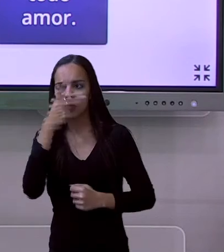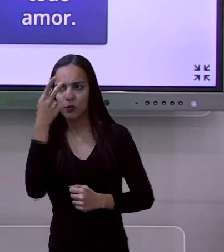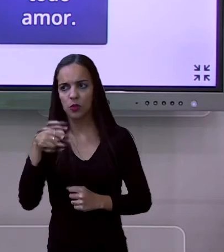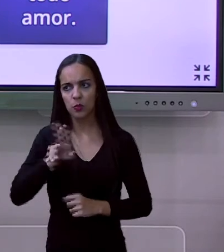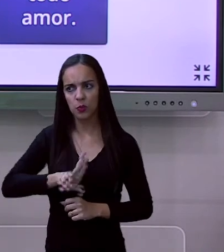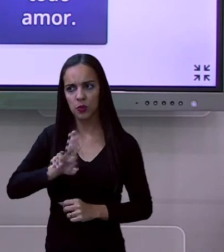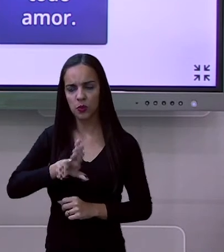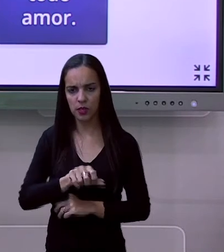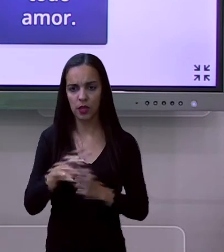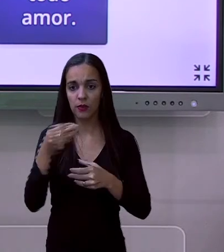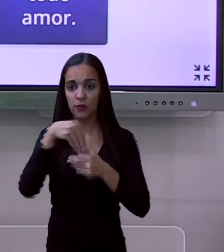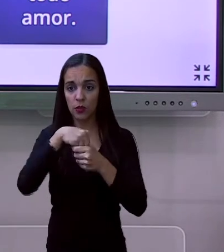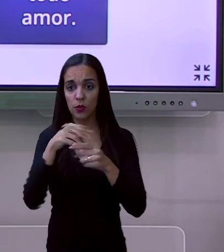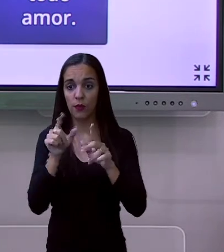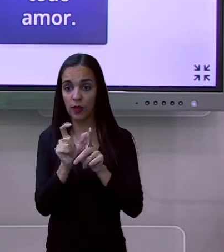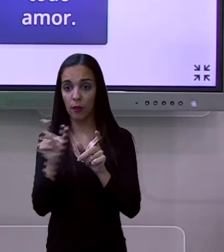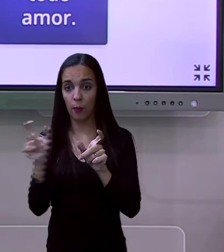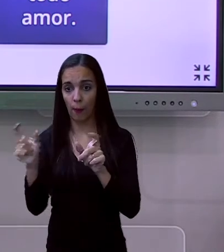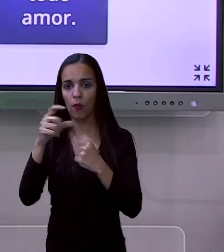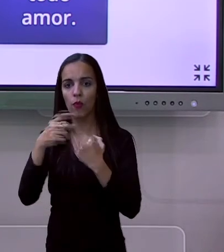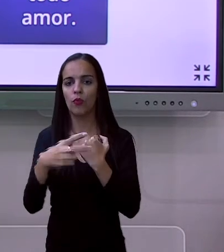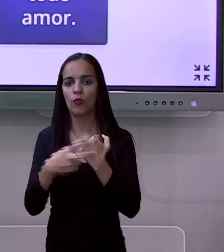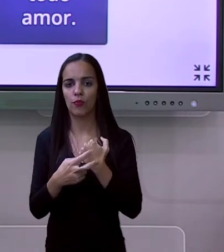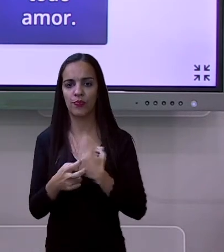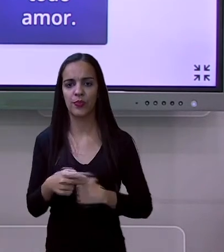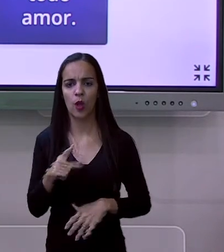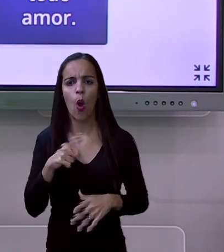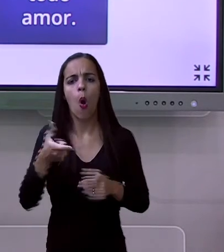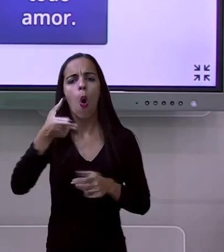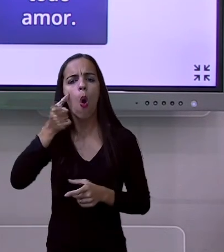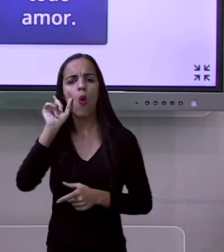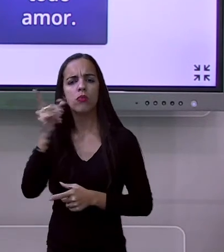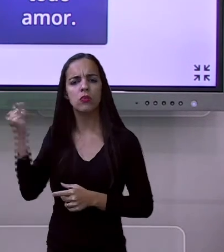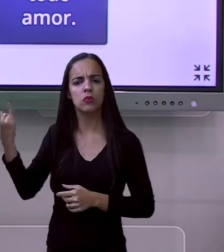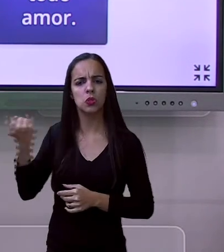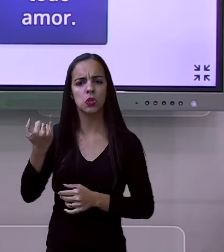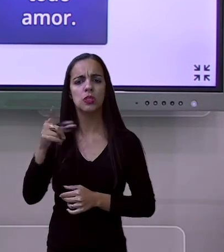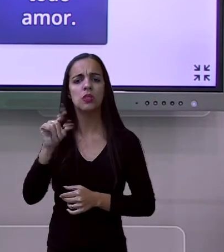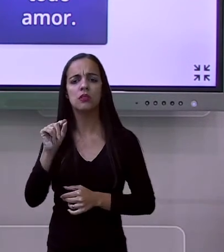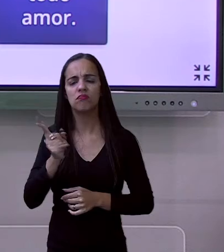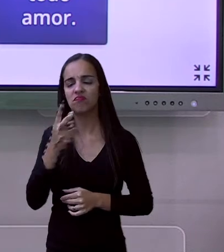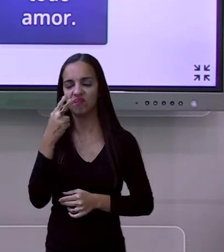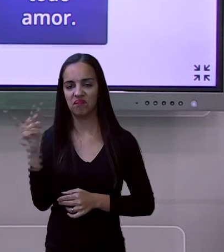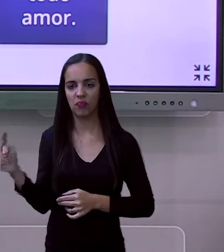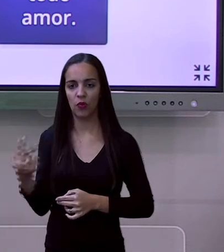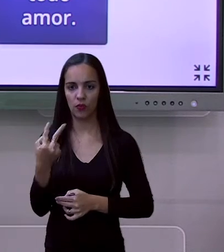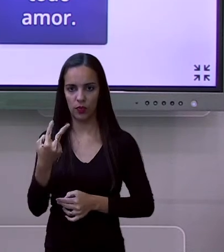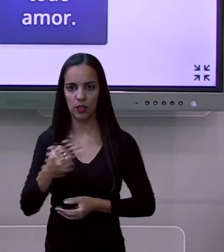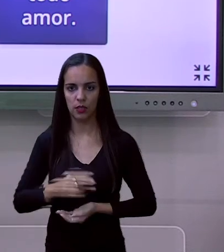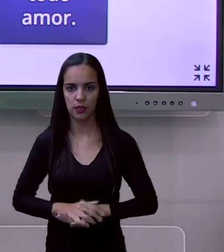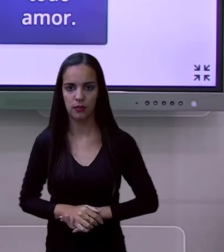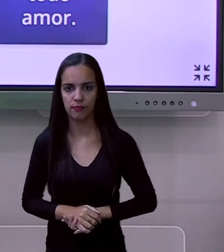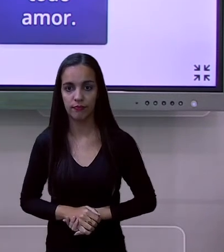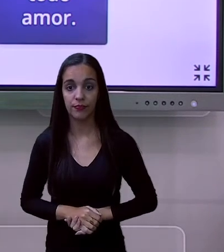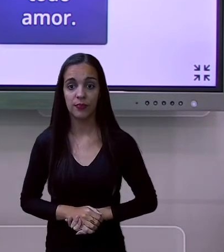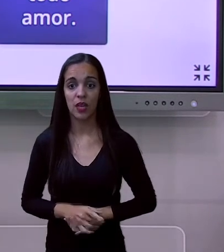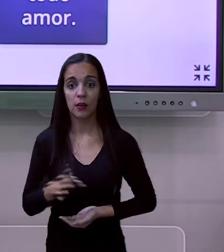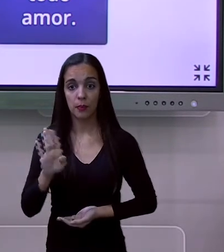meio do verbo. Ontem me disse que não viria. Não, essa não tem.